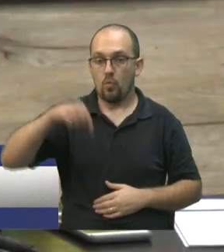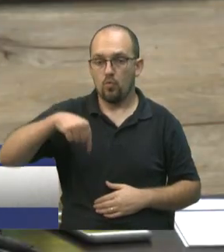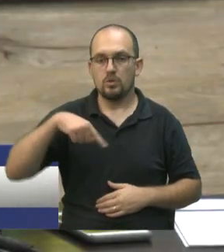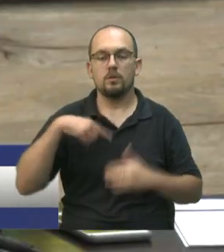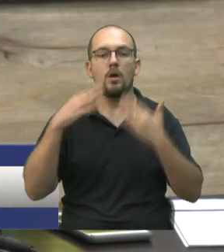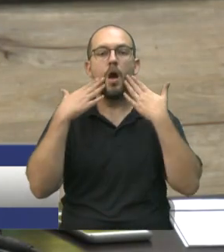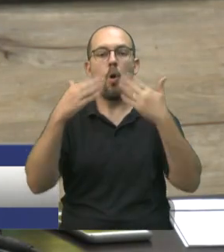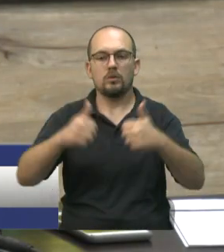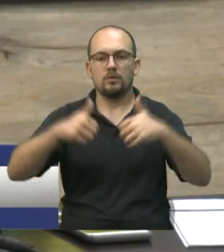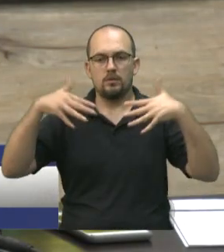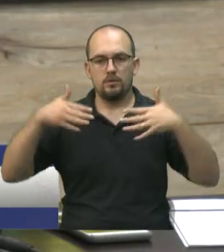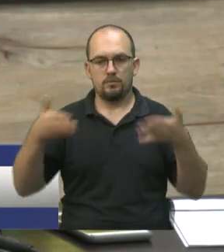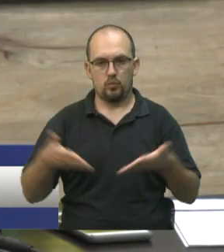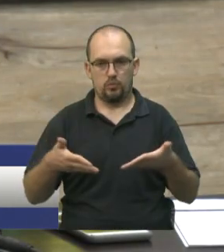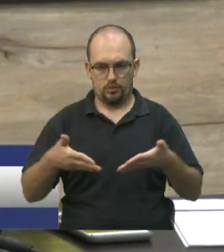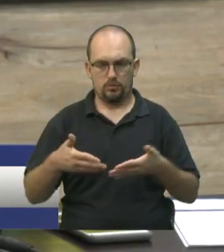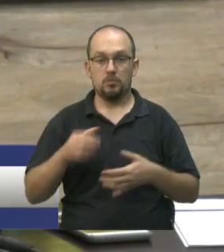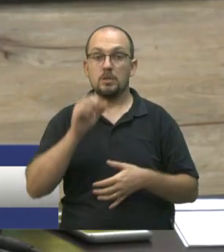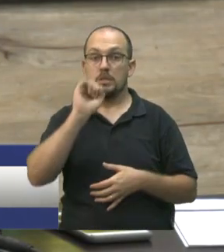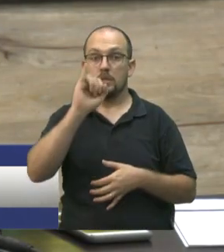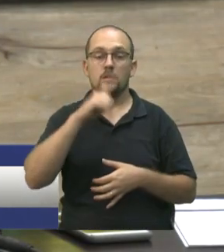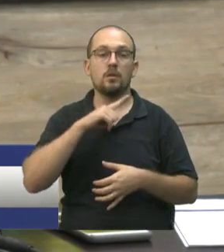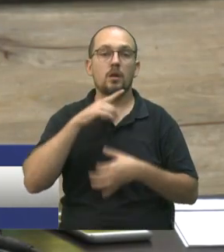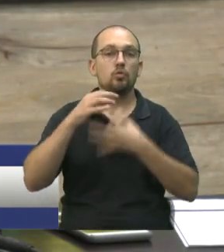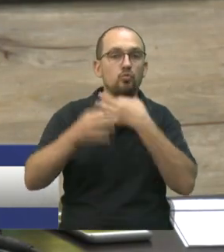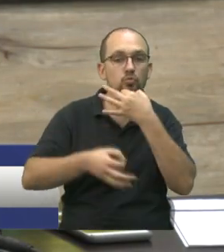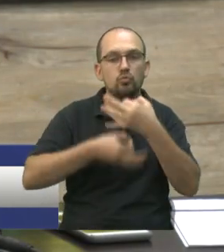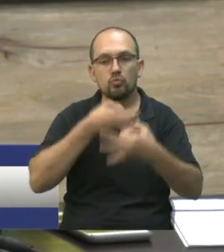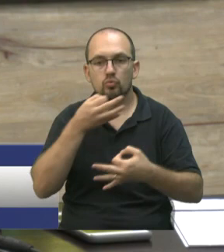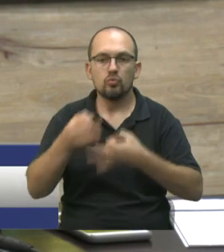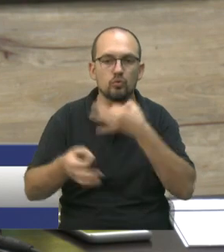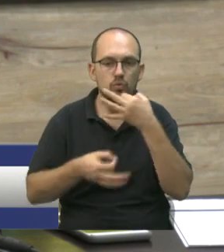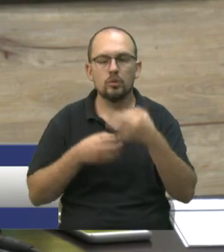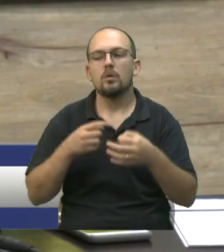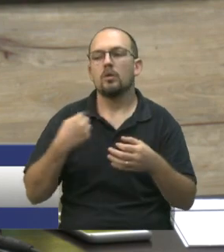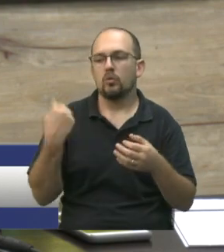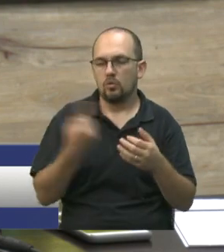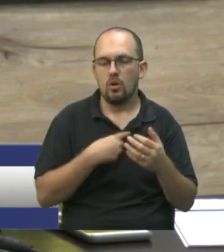havendo sugestões, nós reduziremos isso numa minuta,